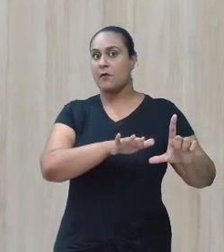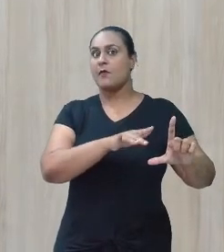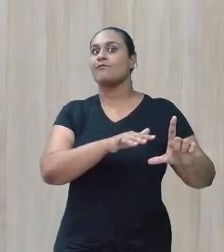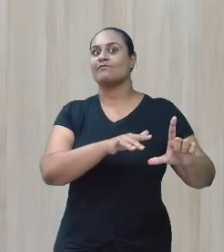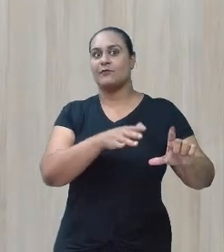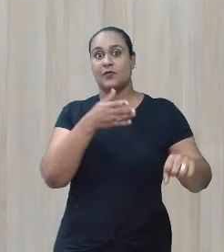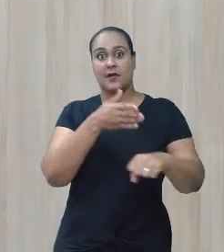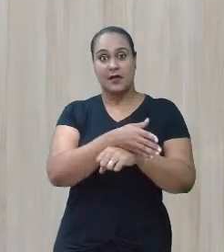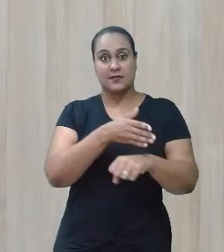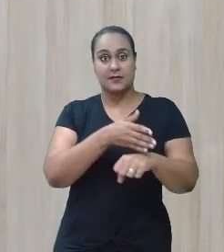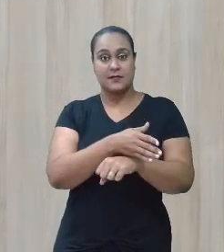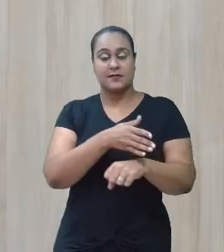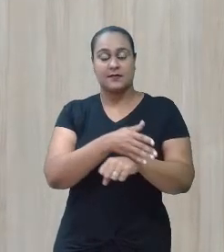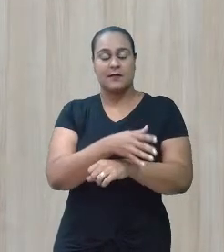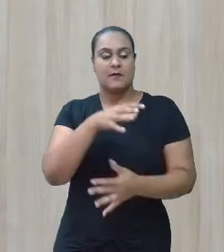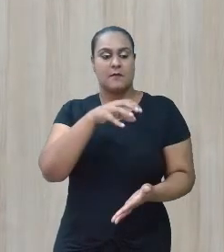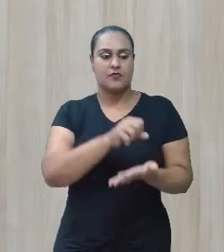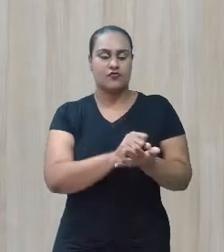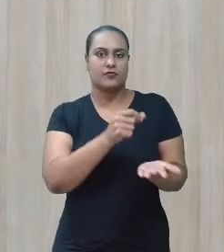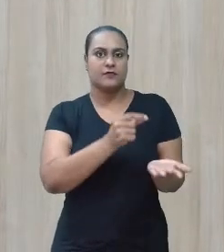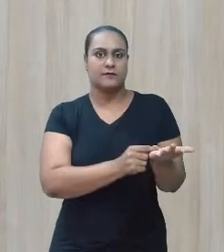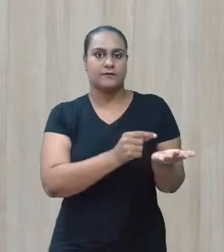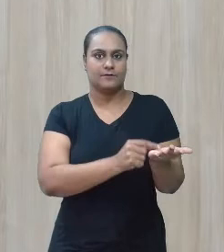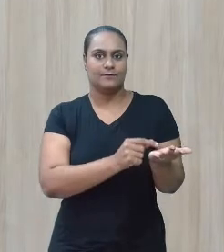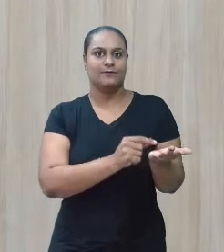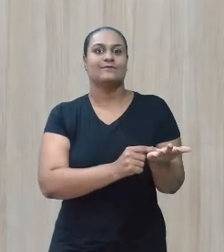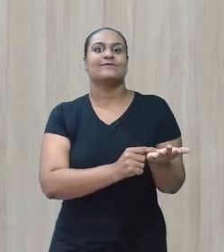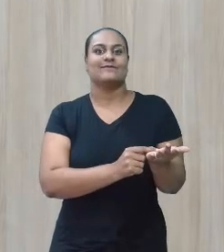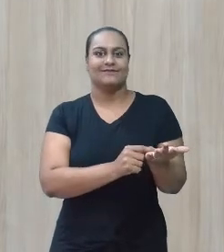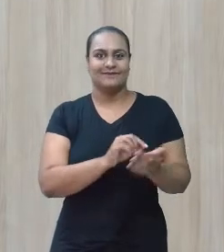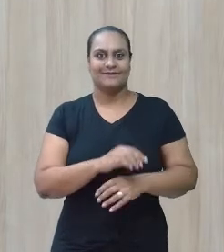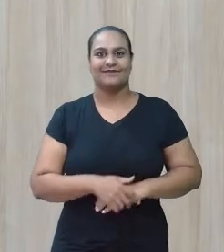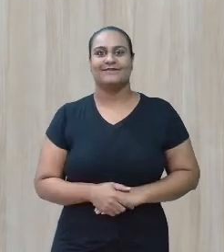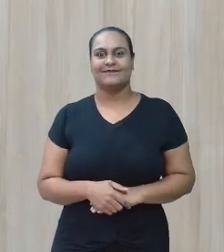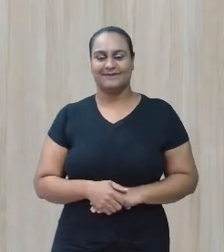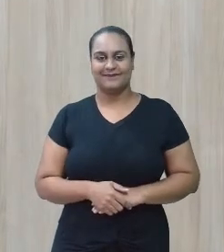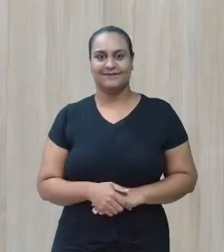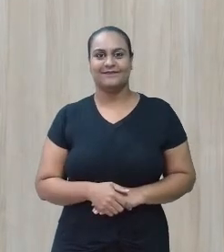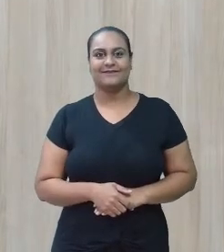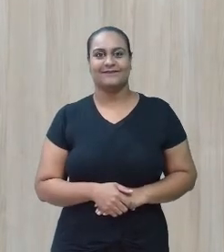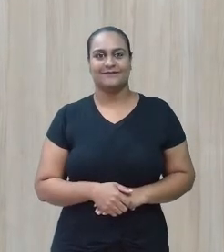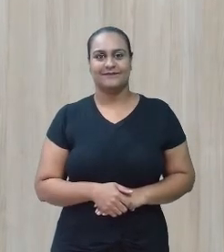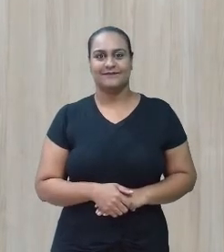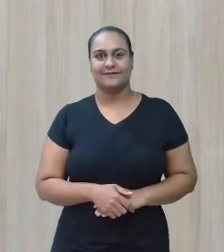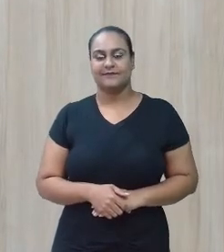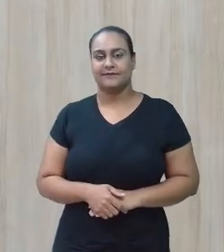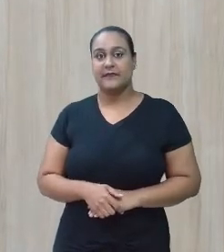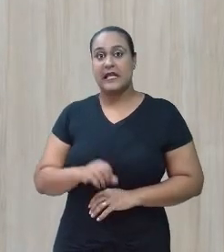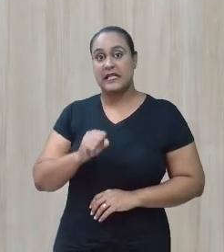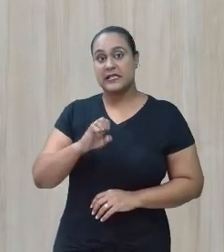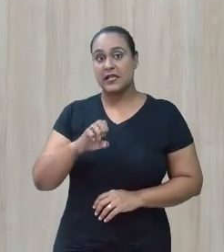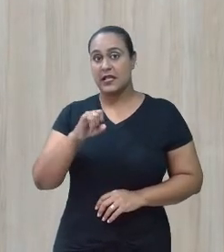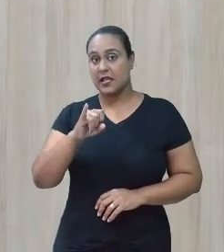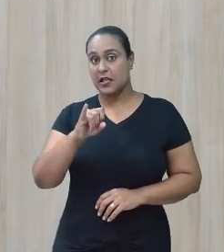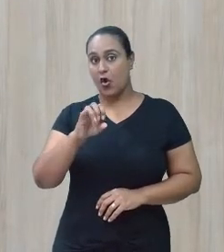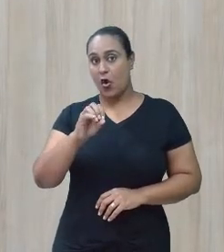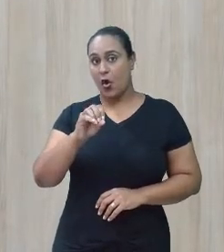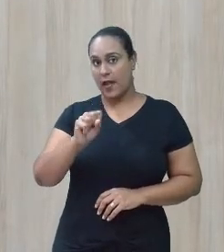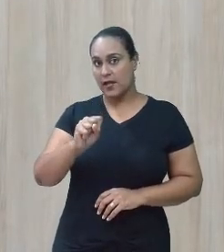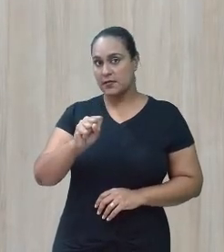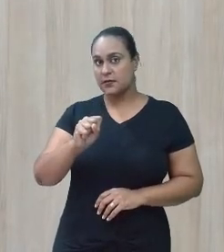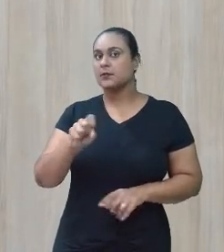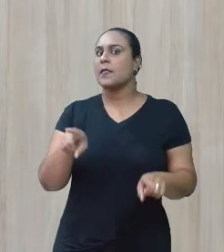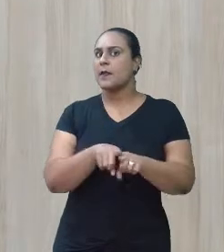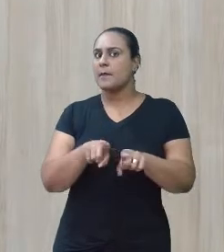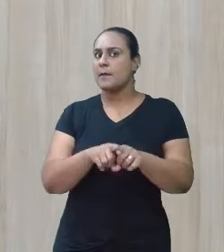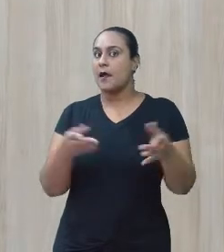possam baixar aí, bota o celular e aí dá um cliquezinho e baixa o aplicativo. Quem tem iOS também